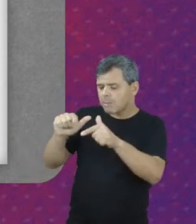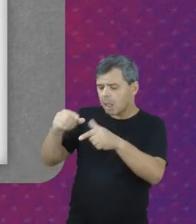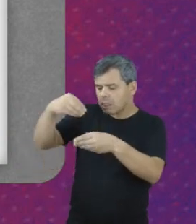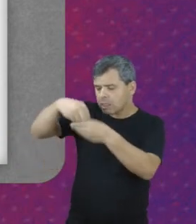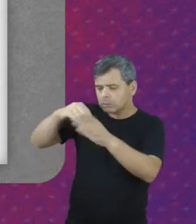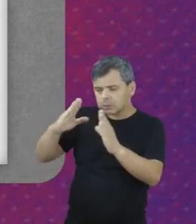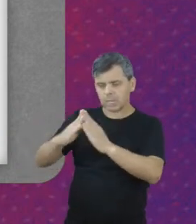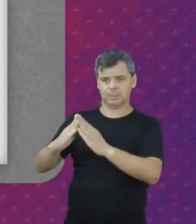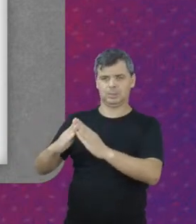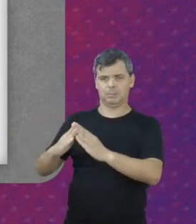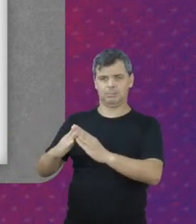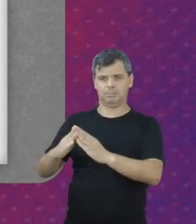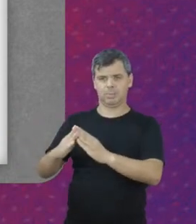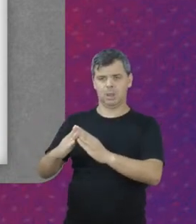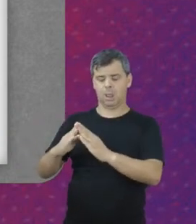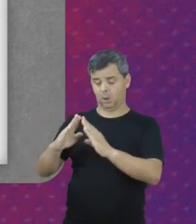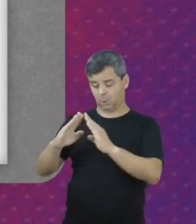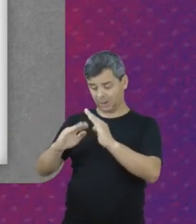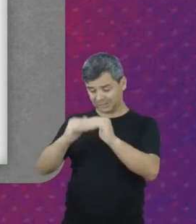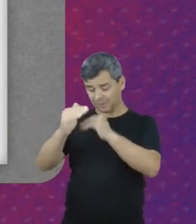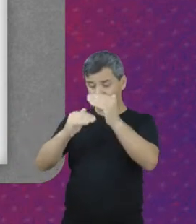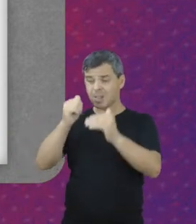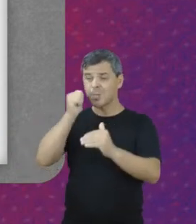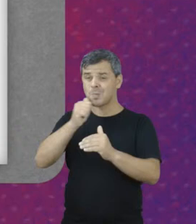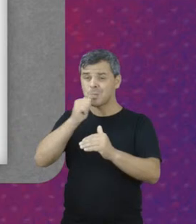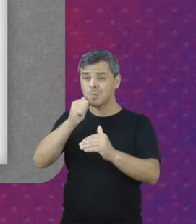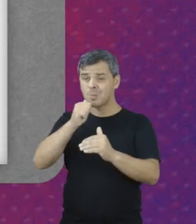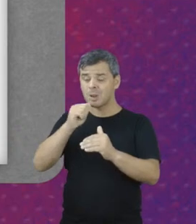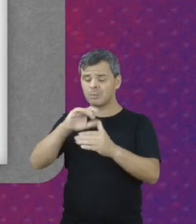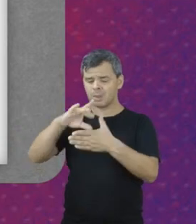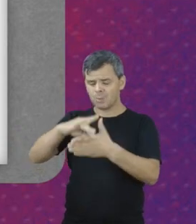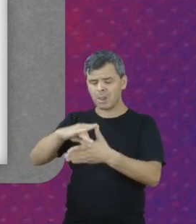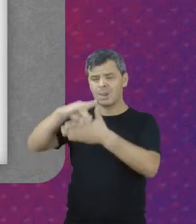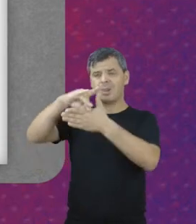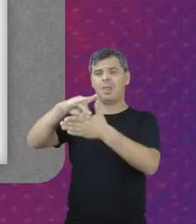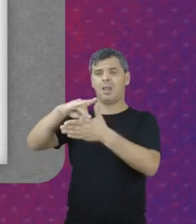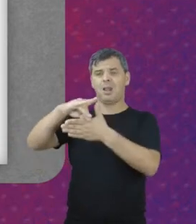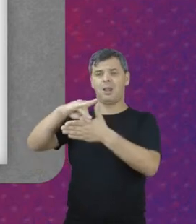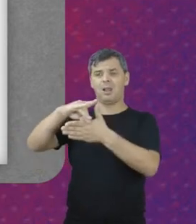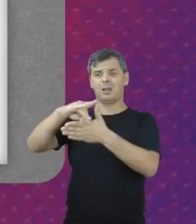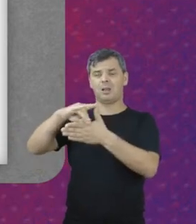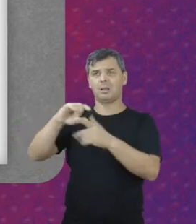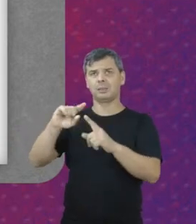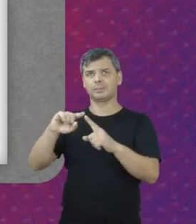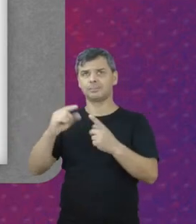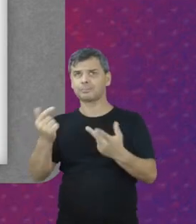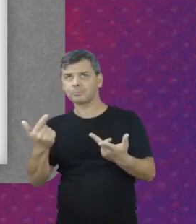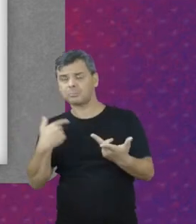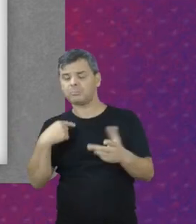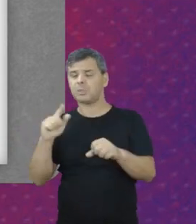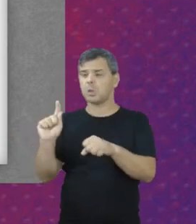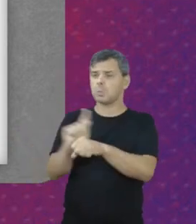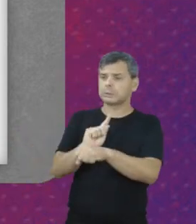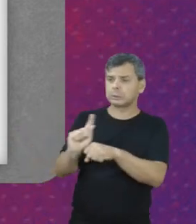da classe média, a ascensão profissional, no caso de ser uma liderança, né, de ser uma